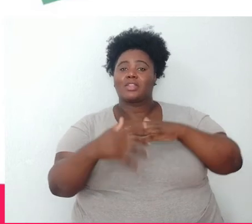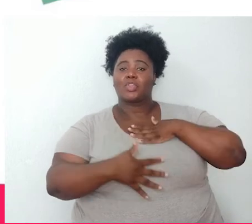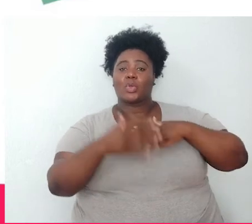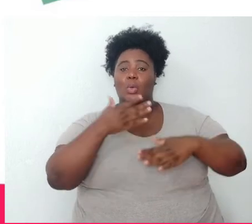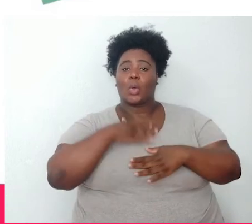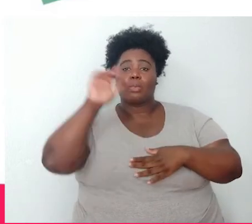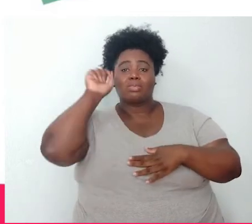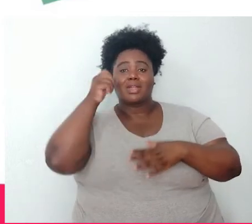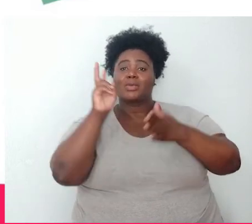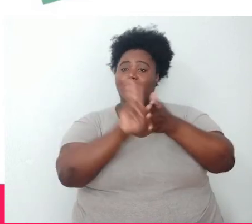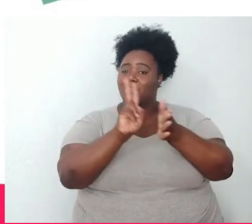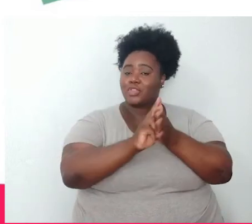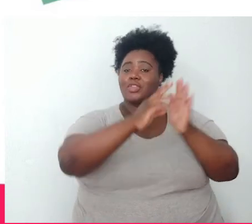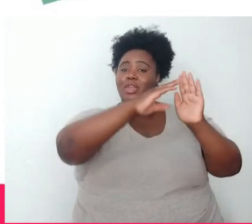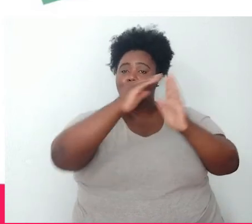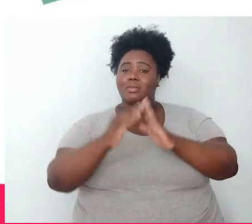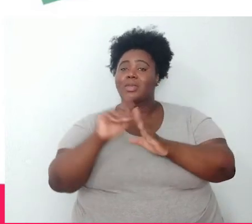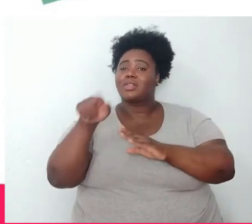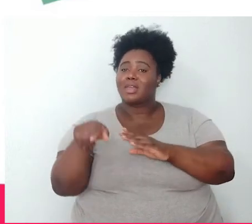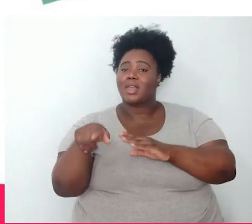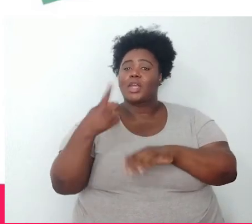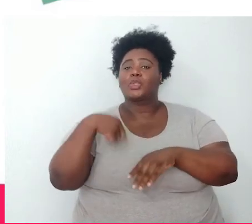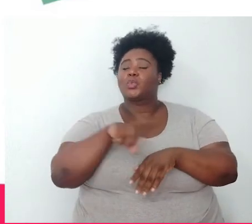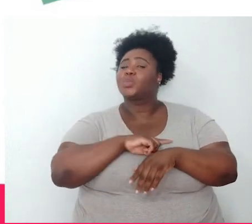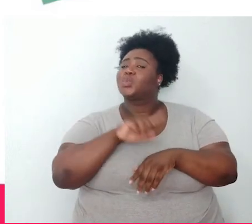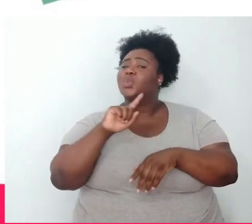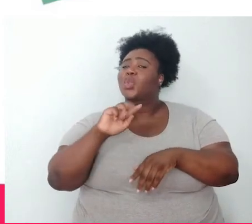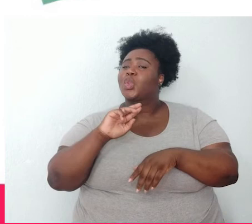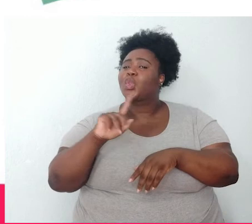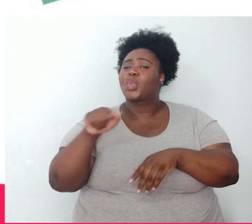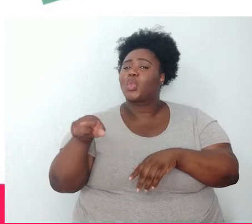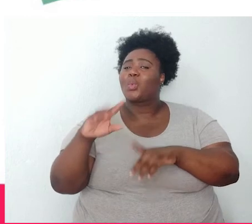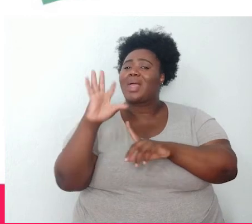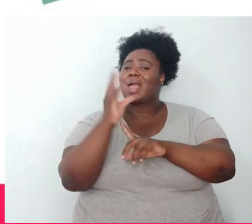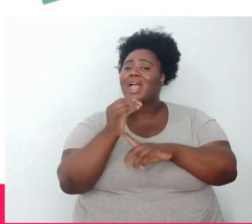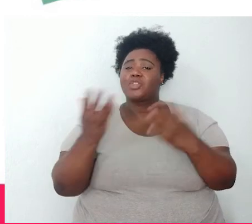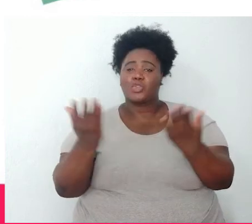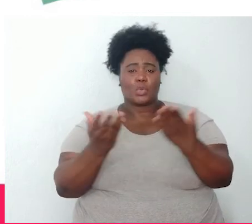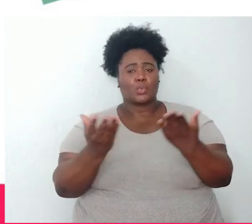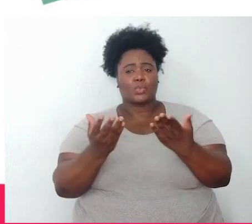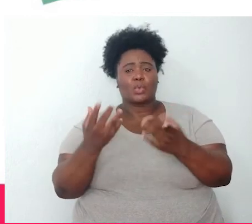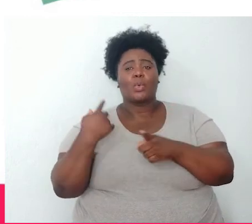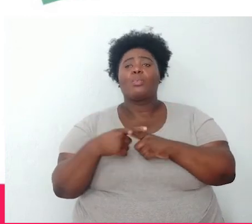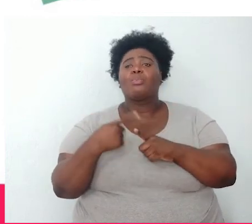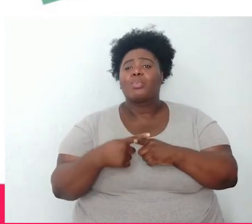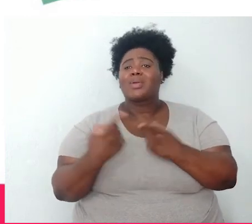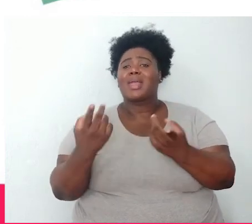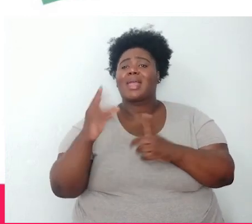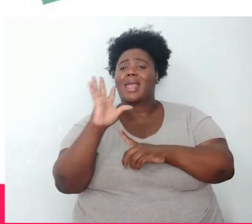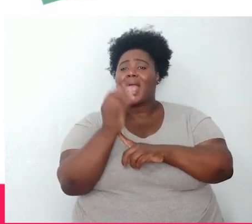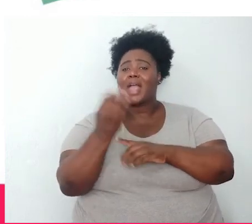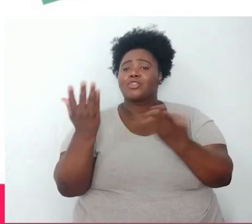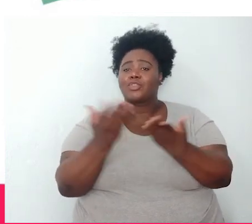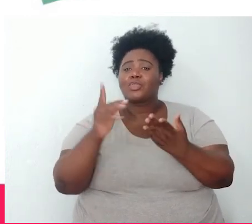por corpas negras indígenas periféricas não são consideradas arte contemporânea? Por que que